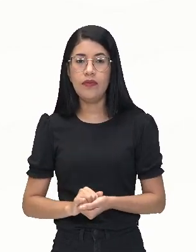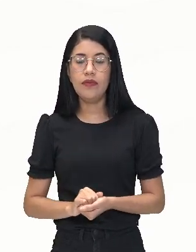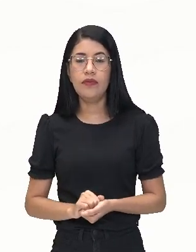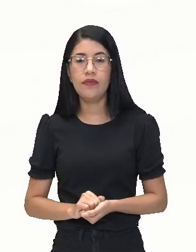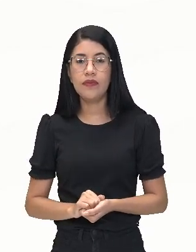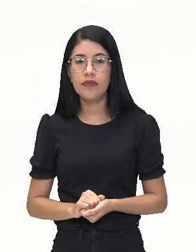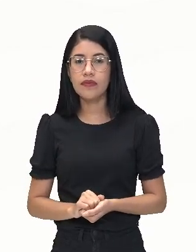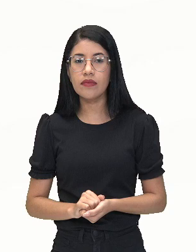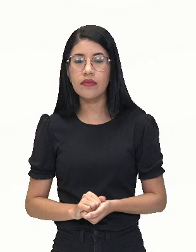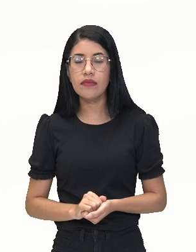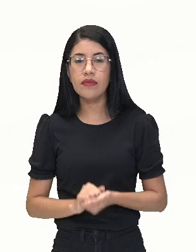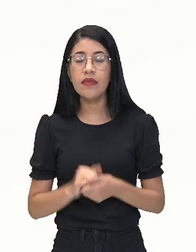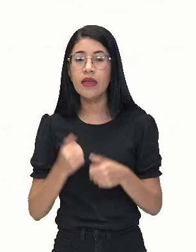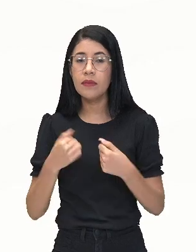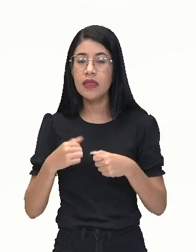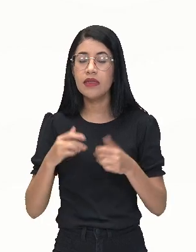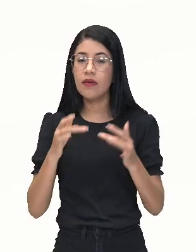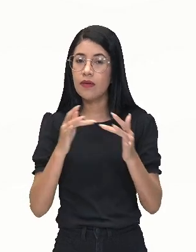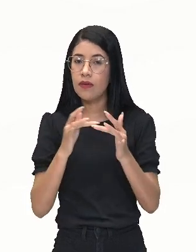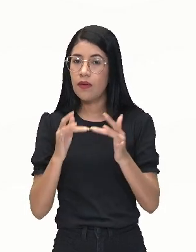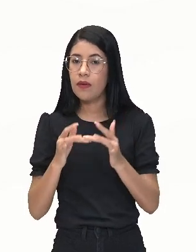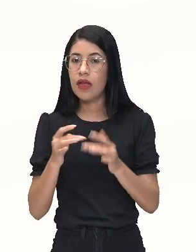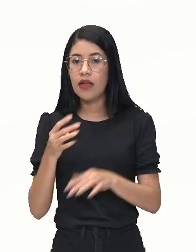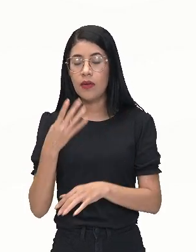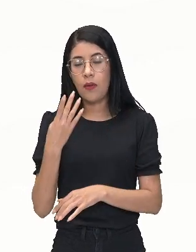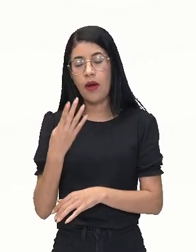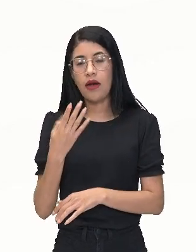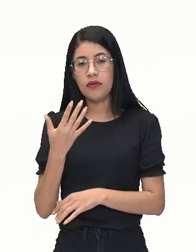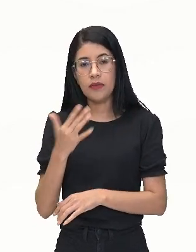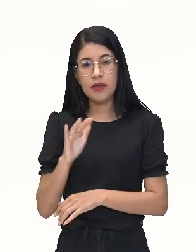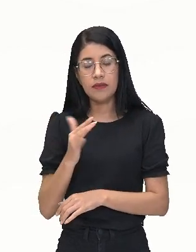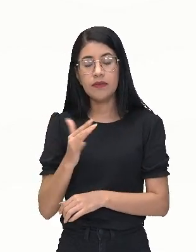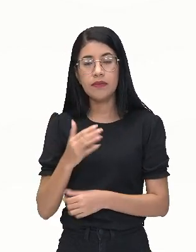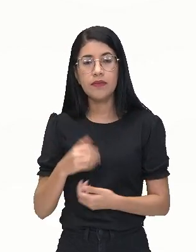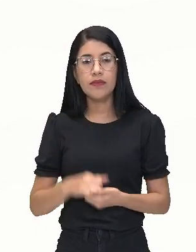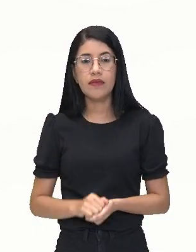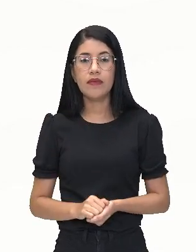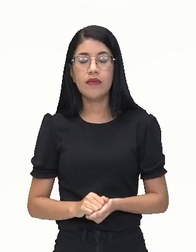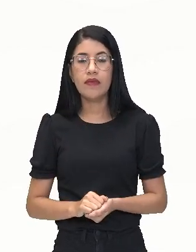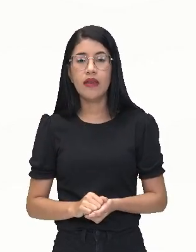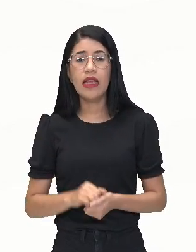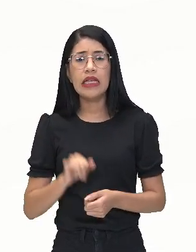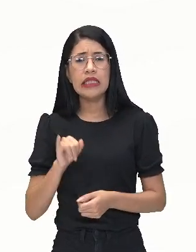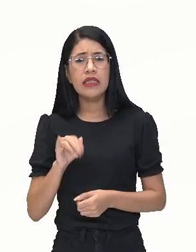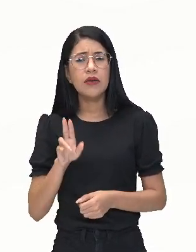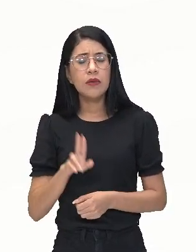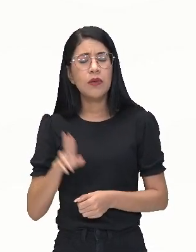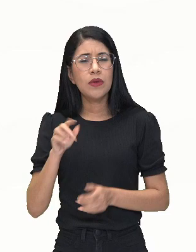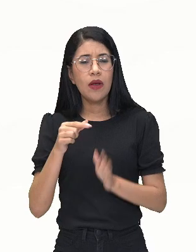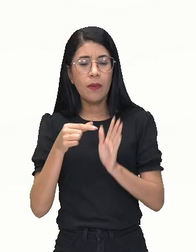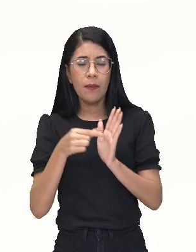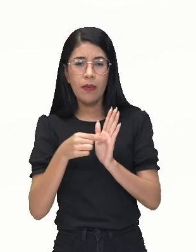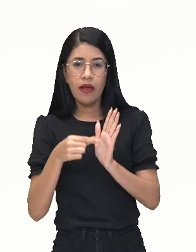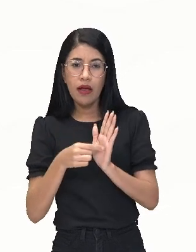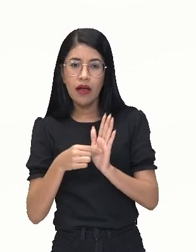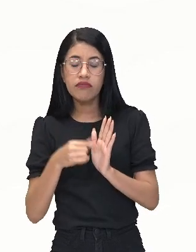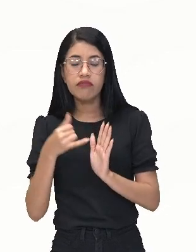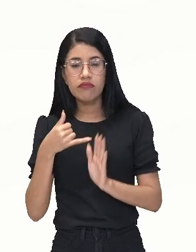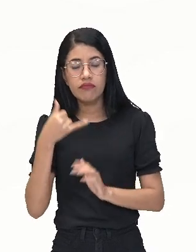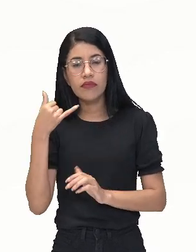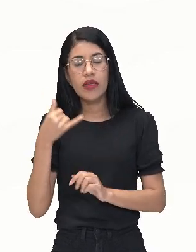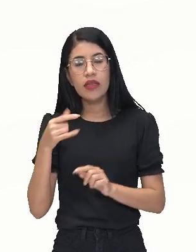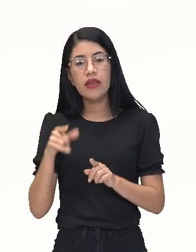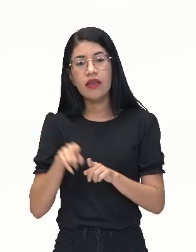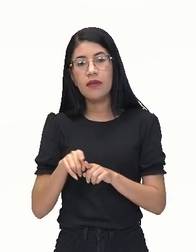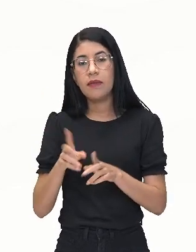que ter o contato de pelo menos 4 satélites. Mas se você instalar aí um aplicativo no seu celular, você vai ver